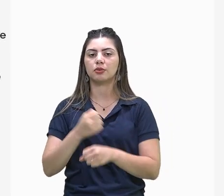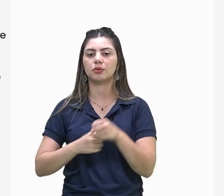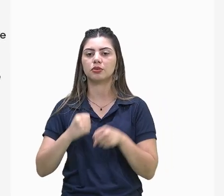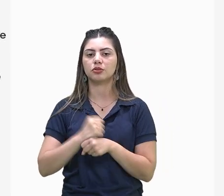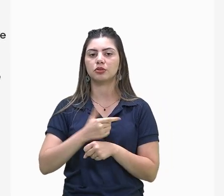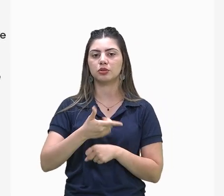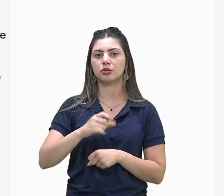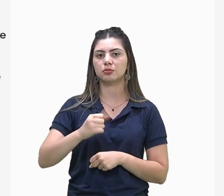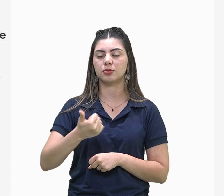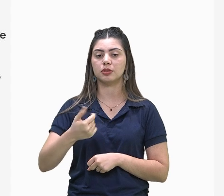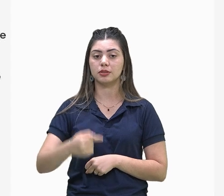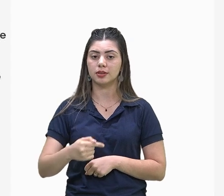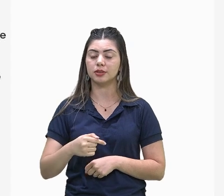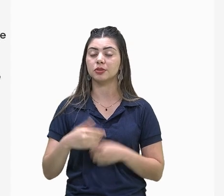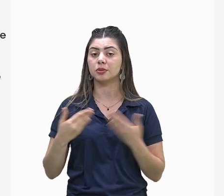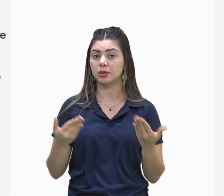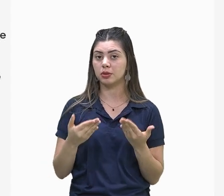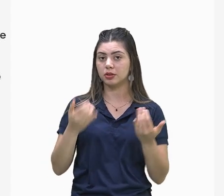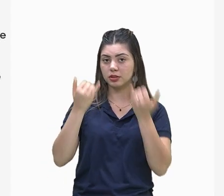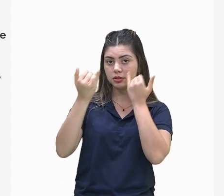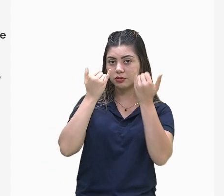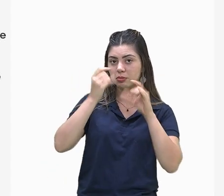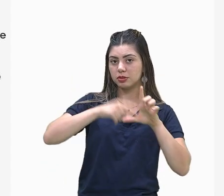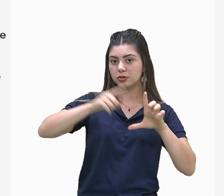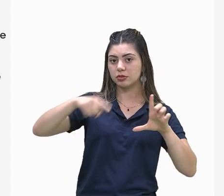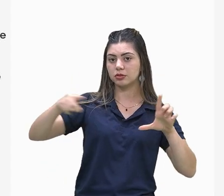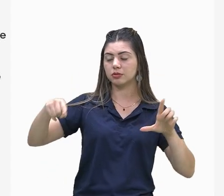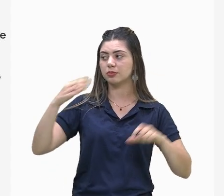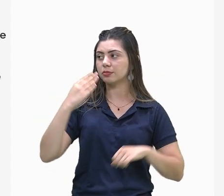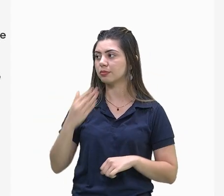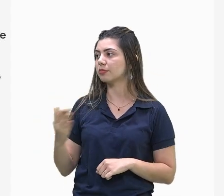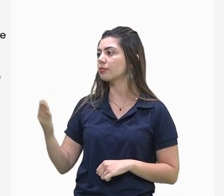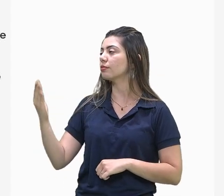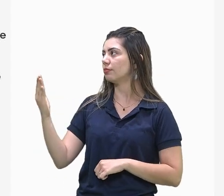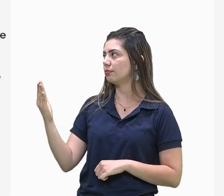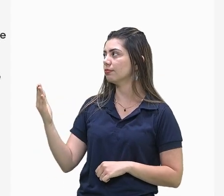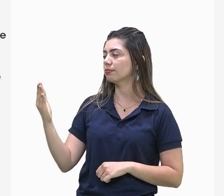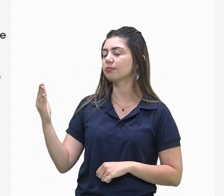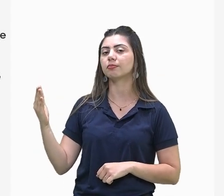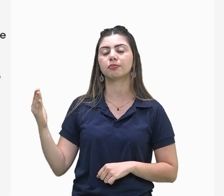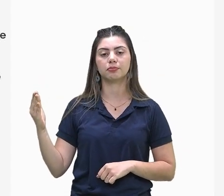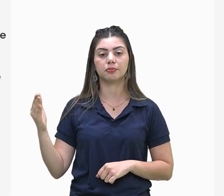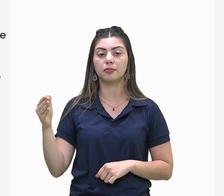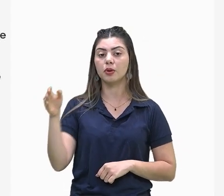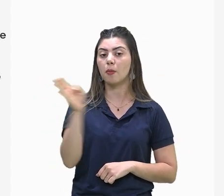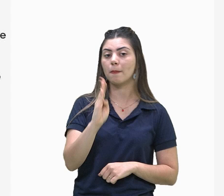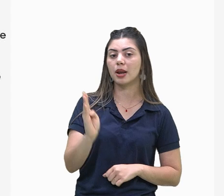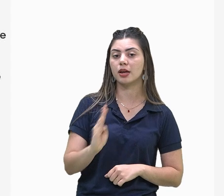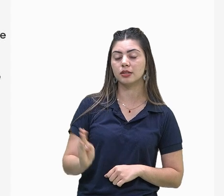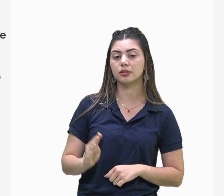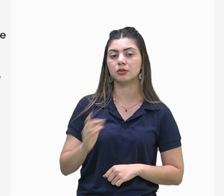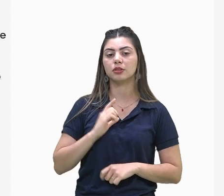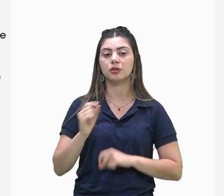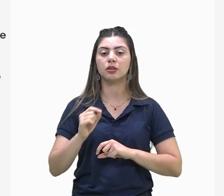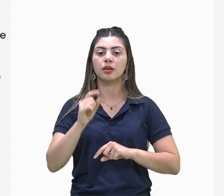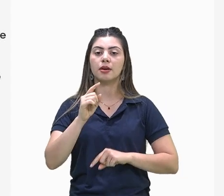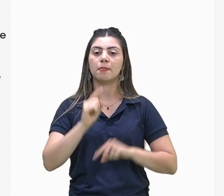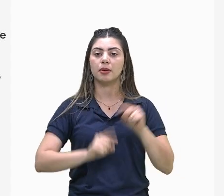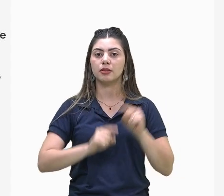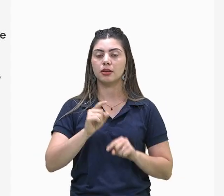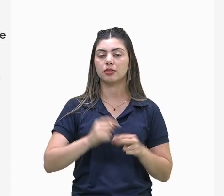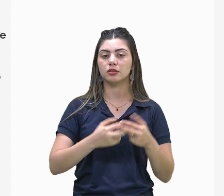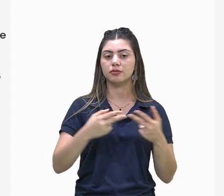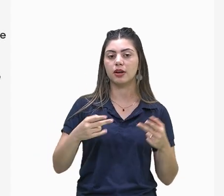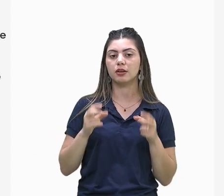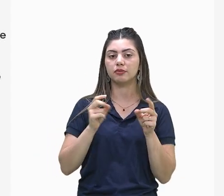só, o Brasil, gente, a gente vai observar aí que vai ter os meios de exportação e